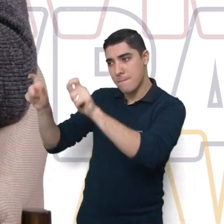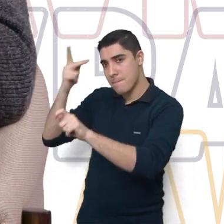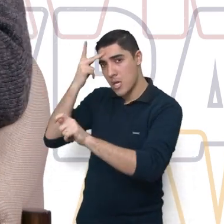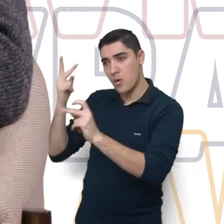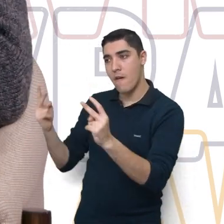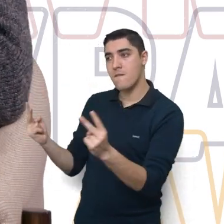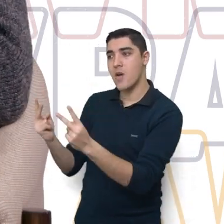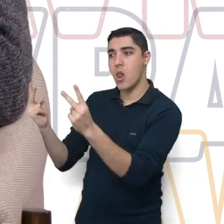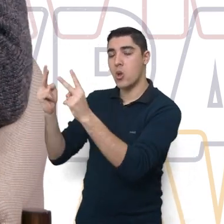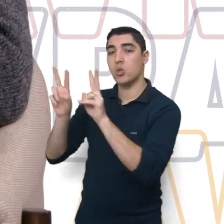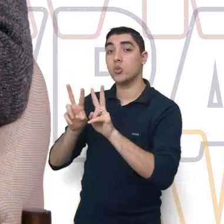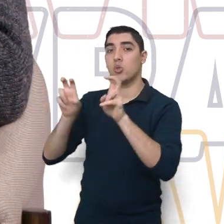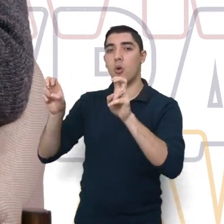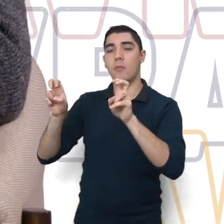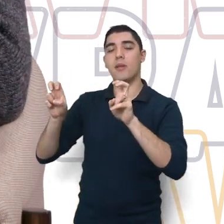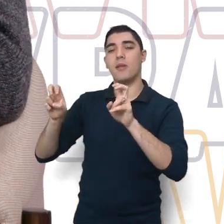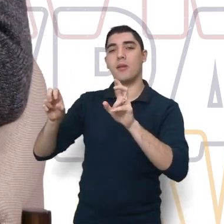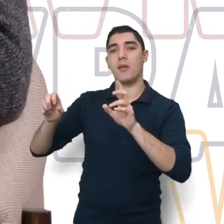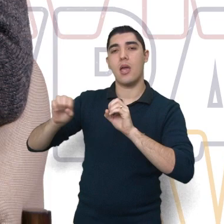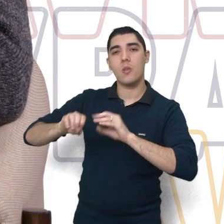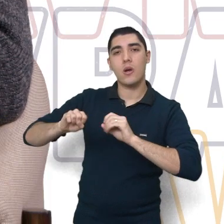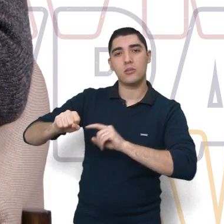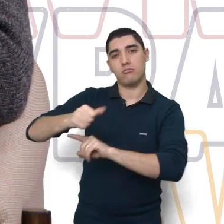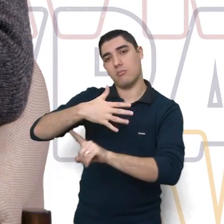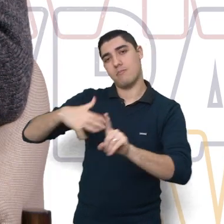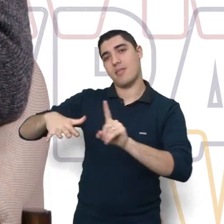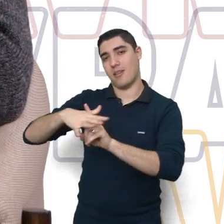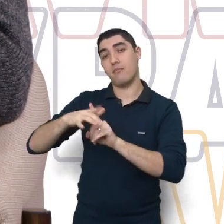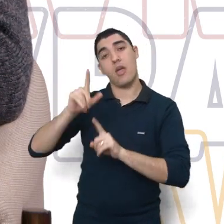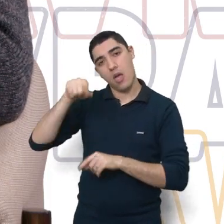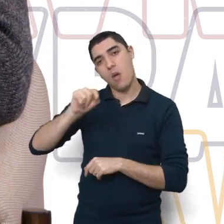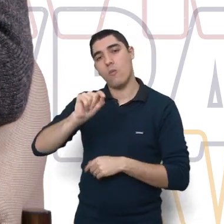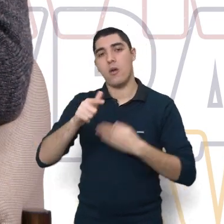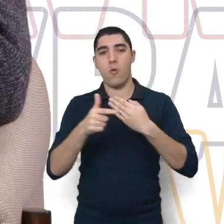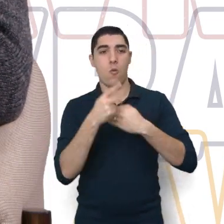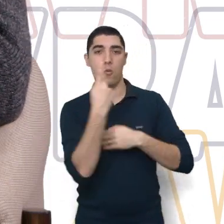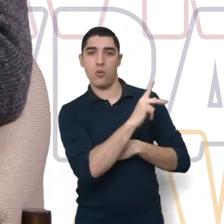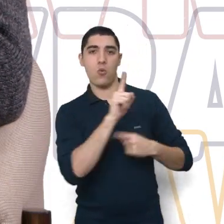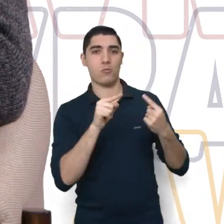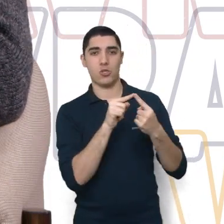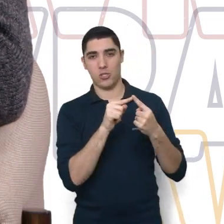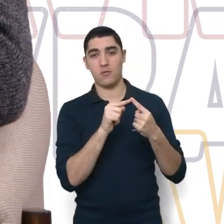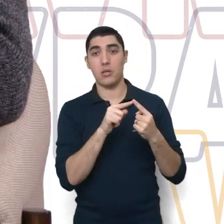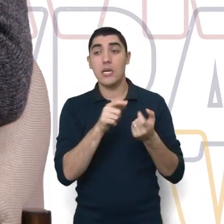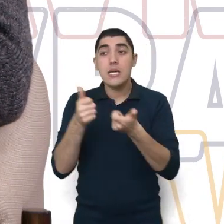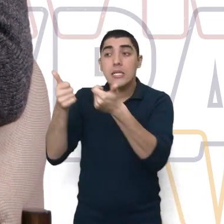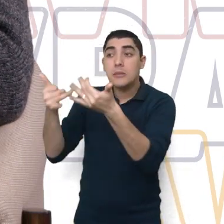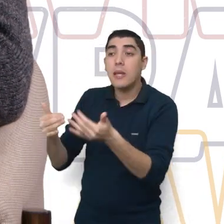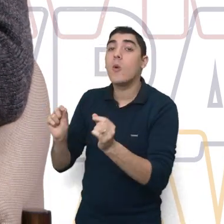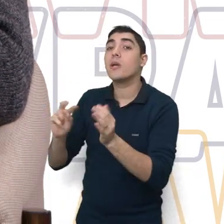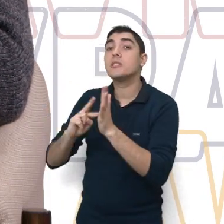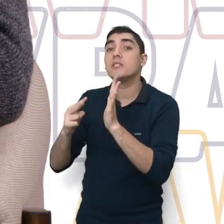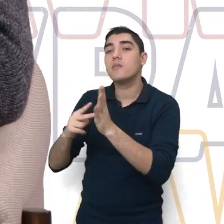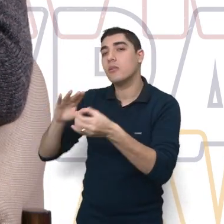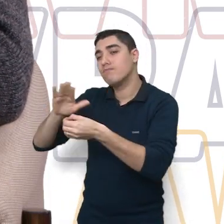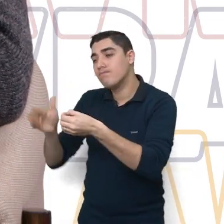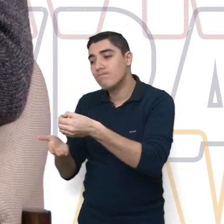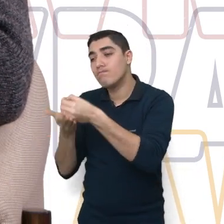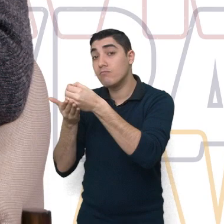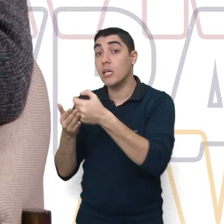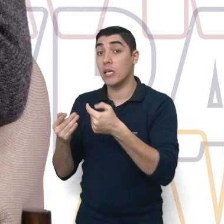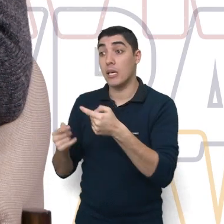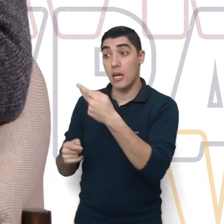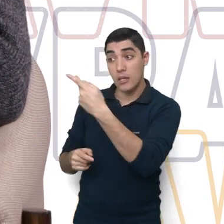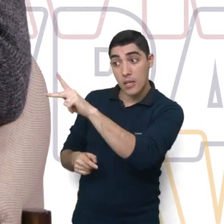Esse é o papel é dizer explicar para ele o que que é ser sustentável e que as escolhas